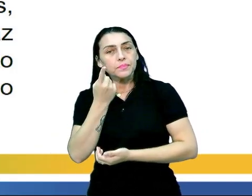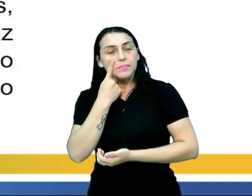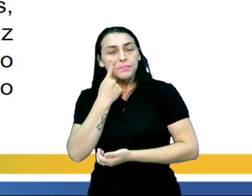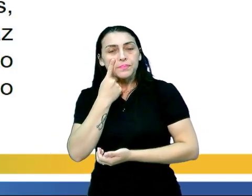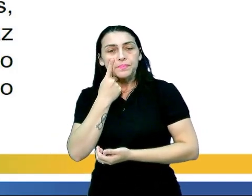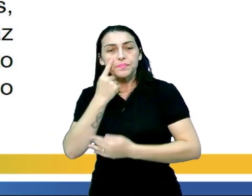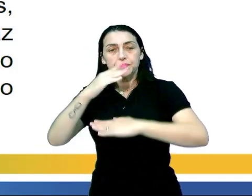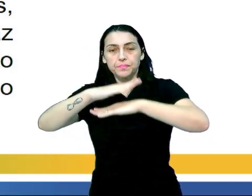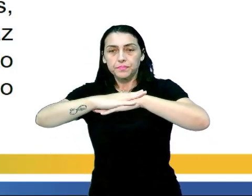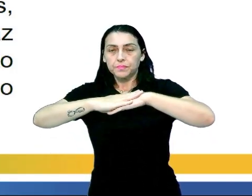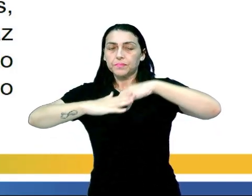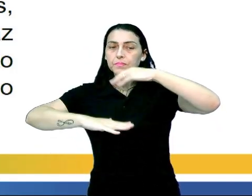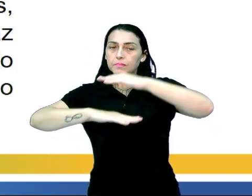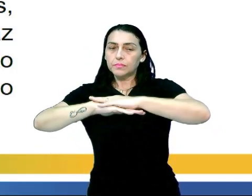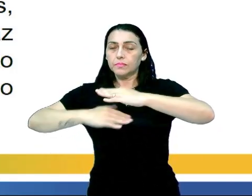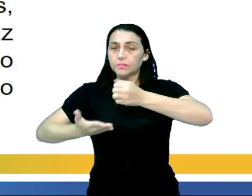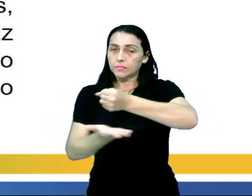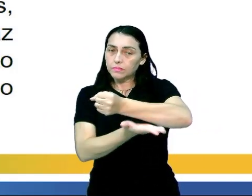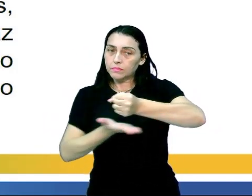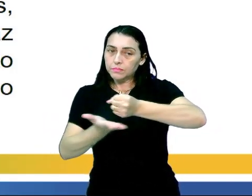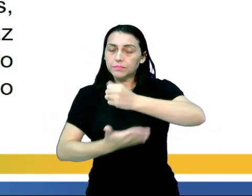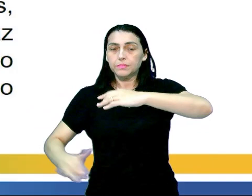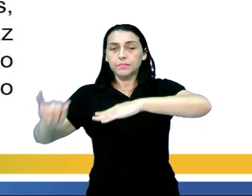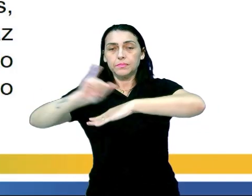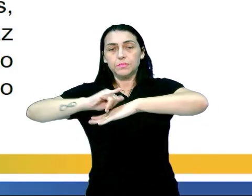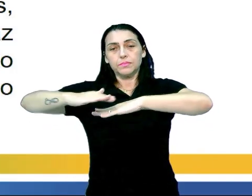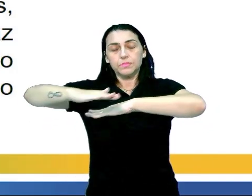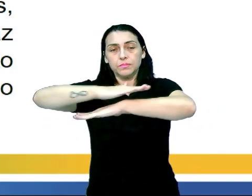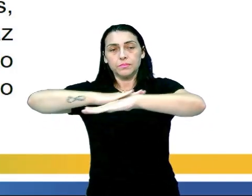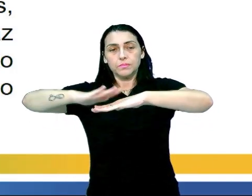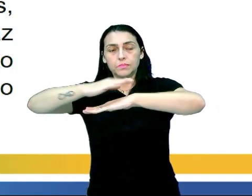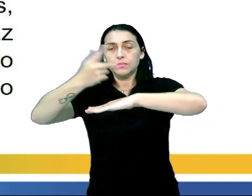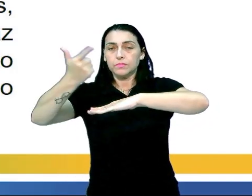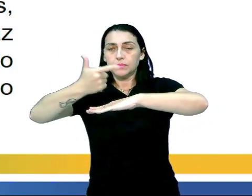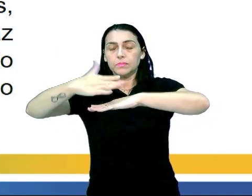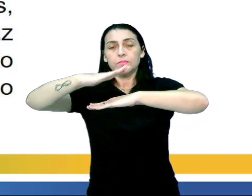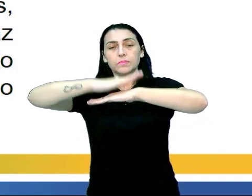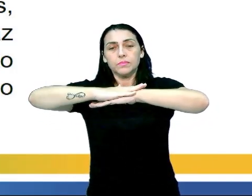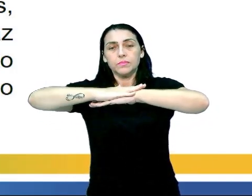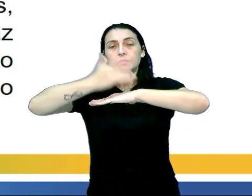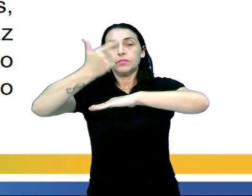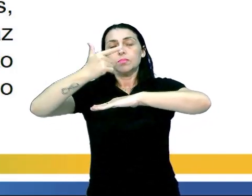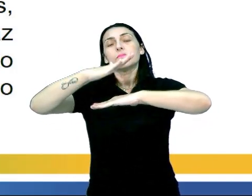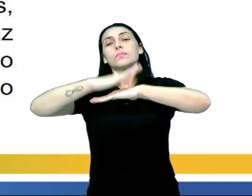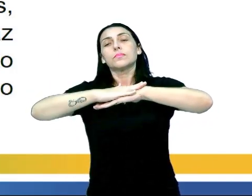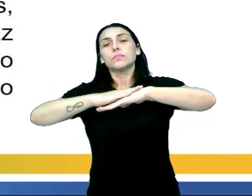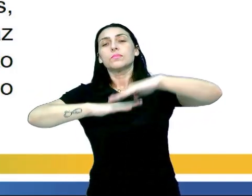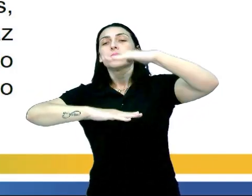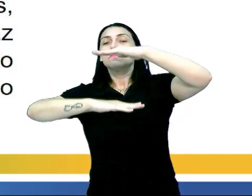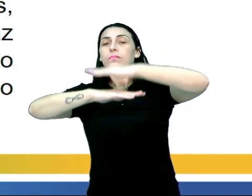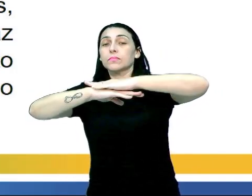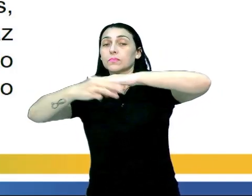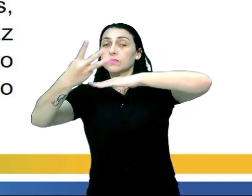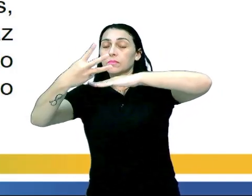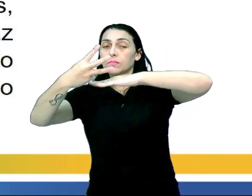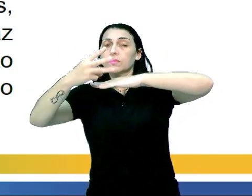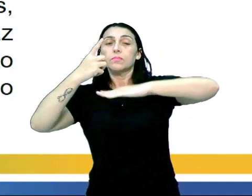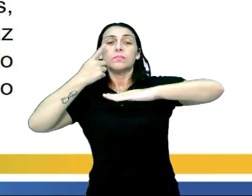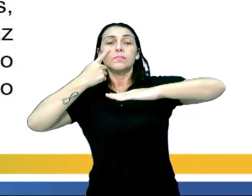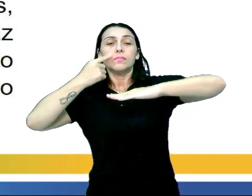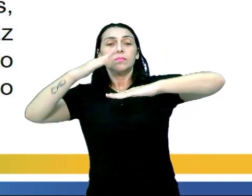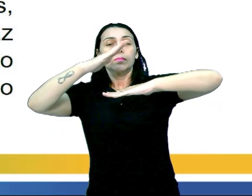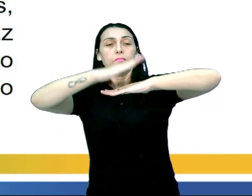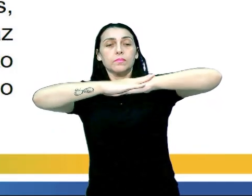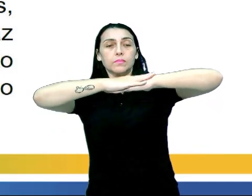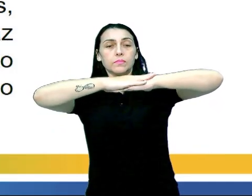foi empilhado a base. Em cima da base foi colocada uma segunda etapa. Na segunda etapa foi colocada a terceira etapa. Veja que a terceira